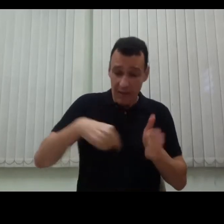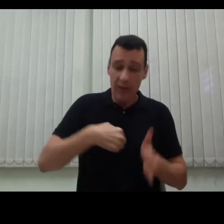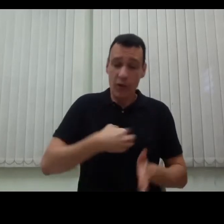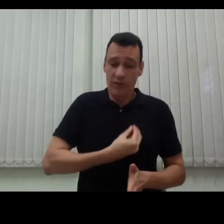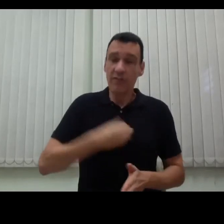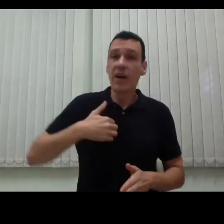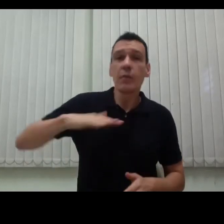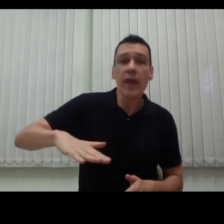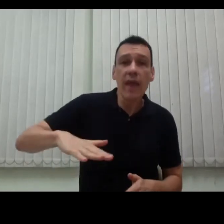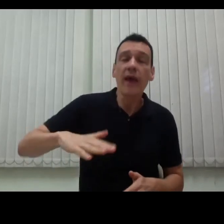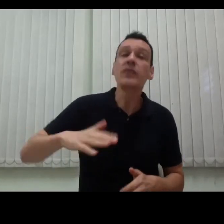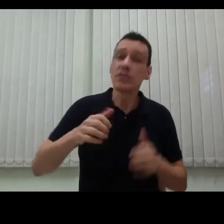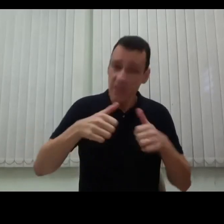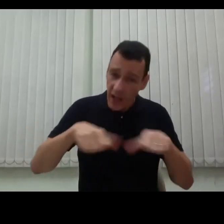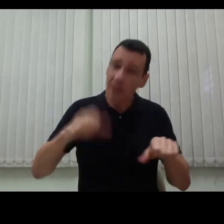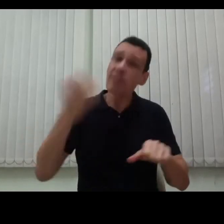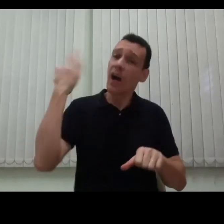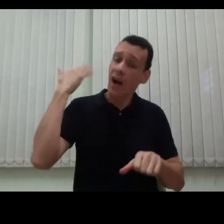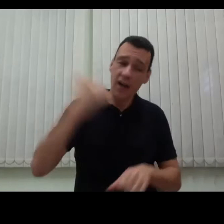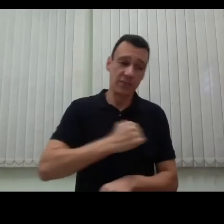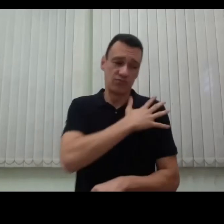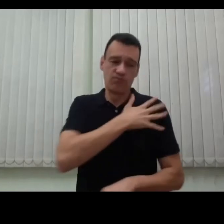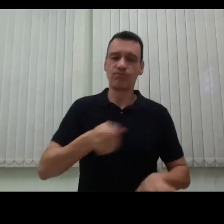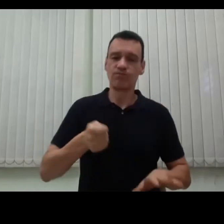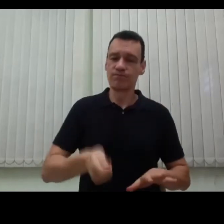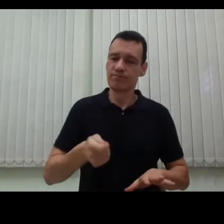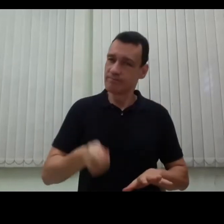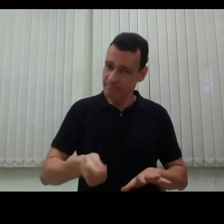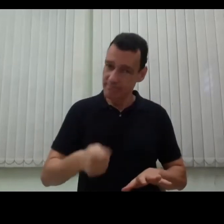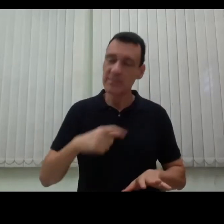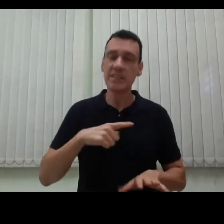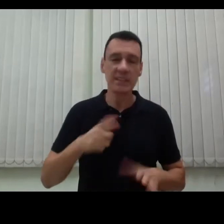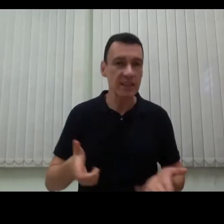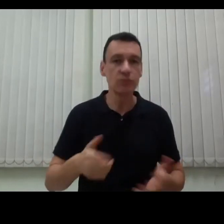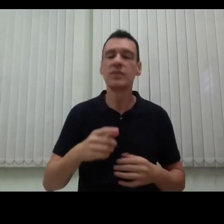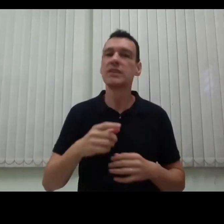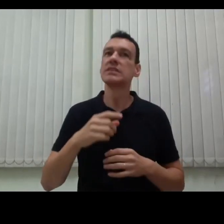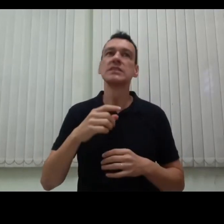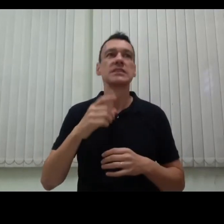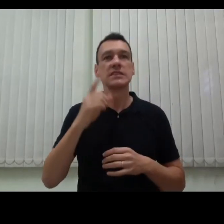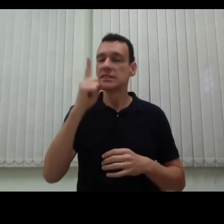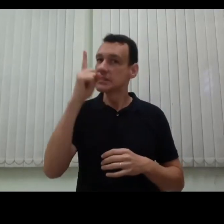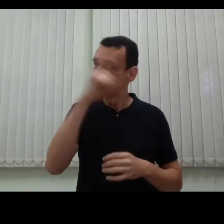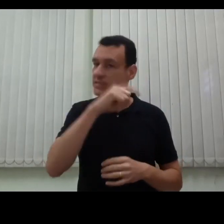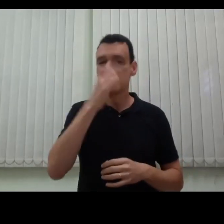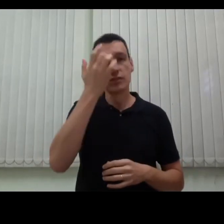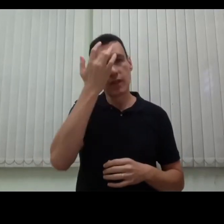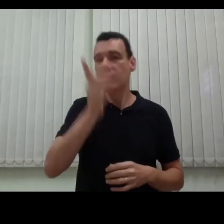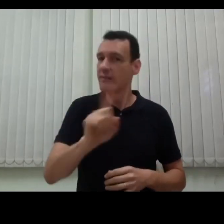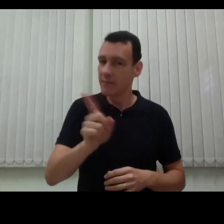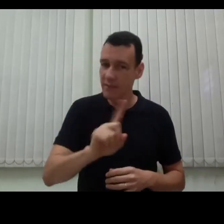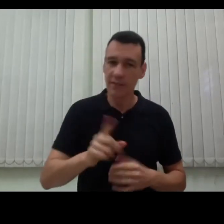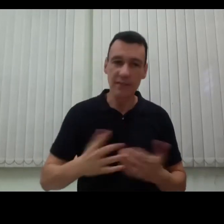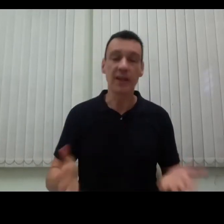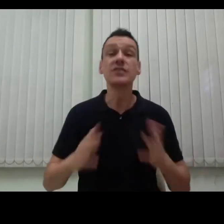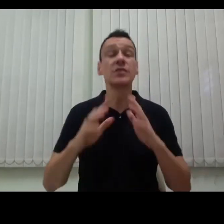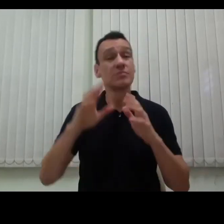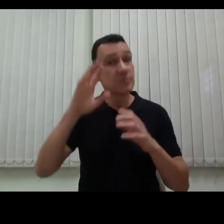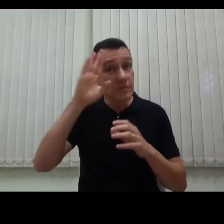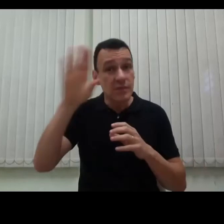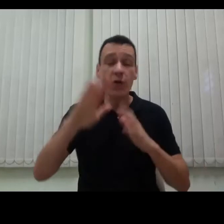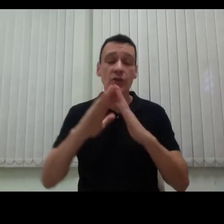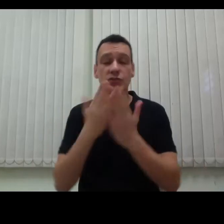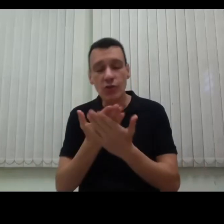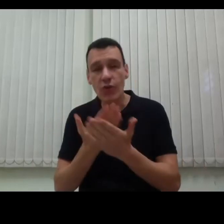Isso marcou muito fortemente, né, todas as instituições, as instituições escolares e culturais não